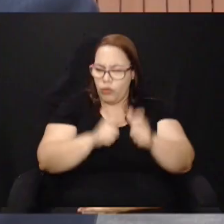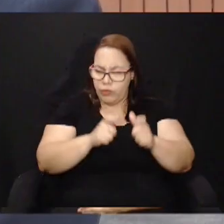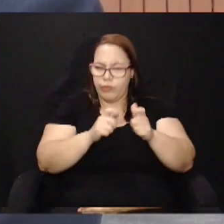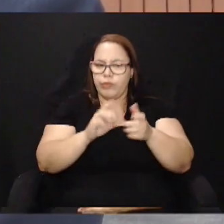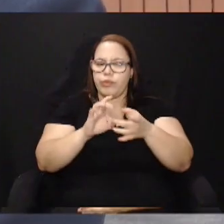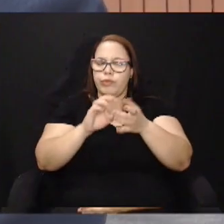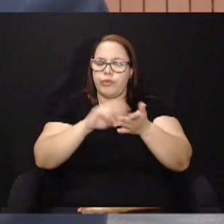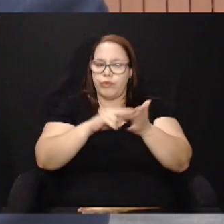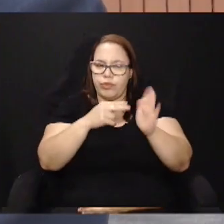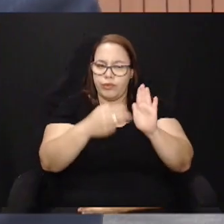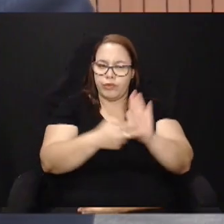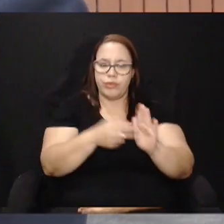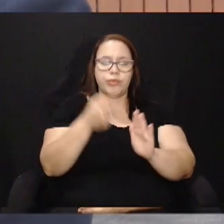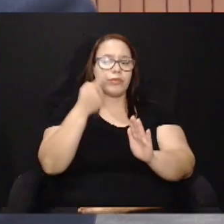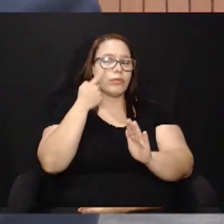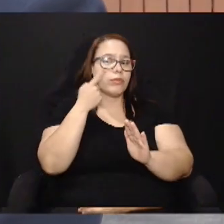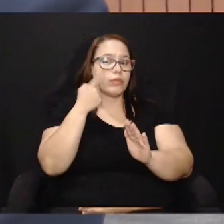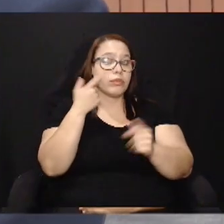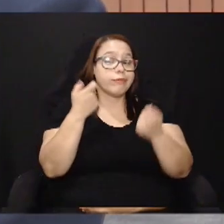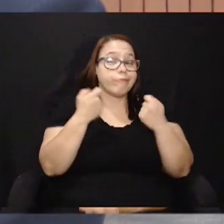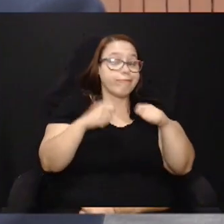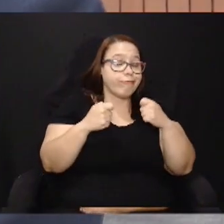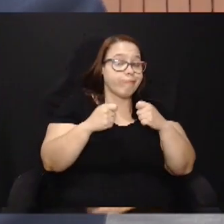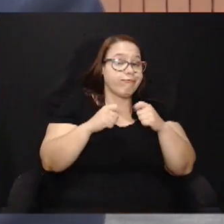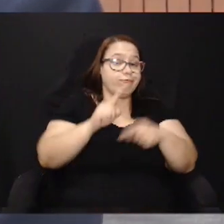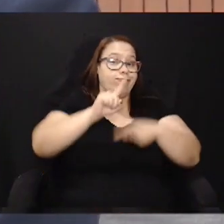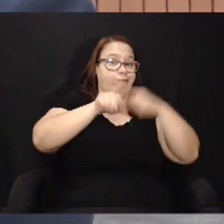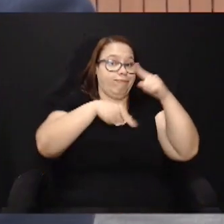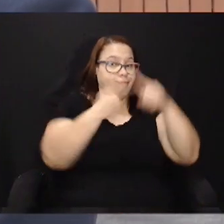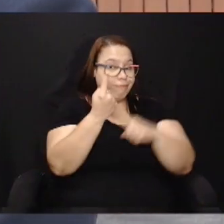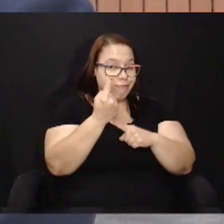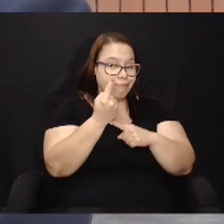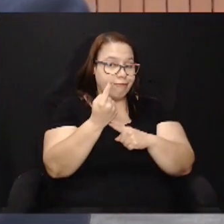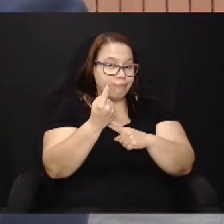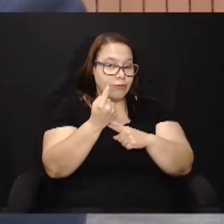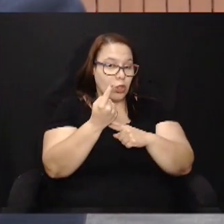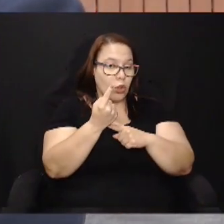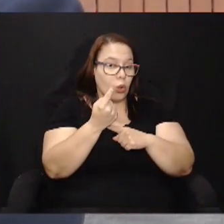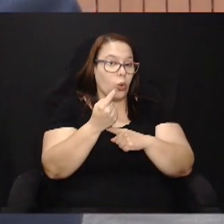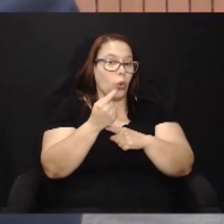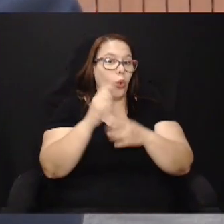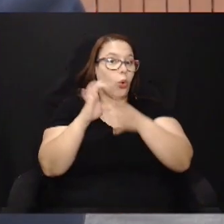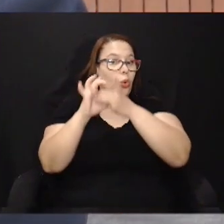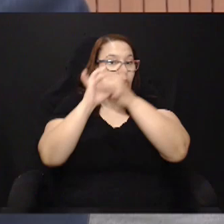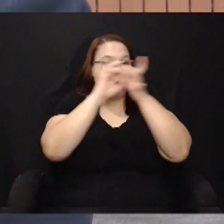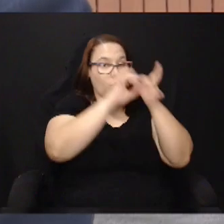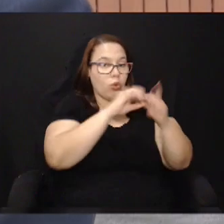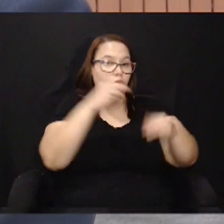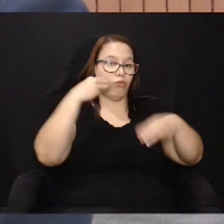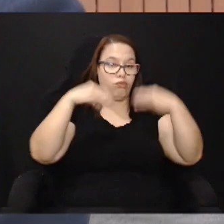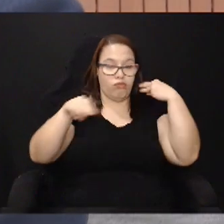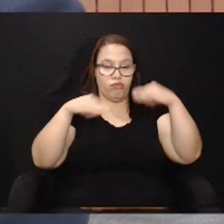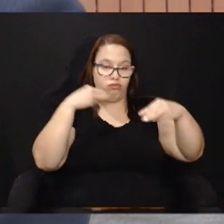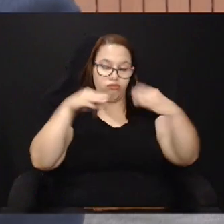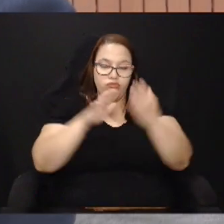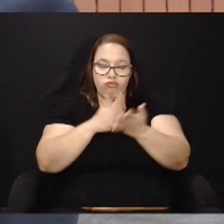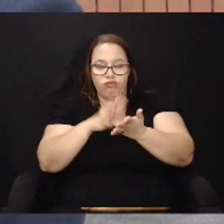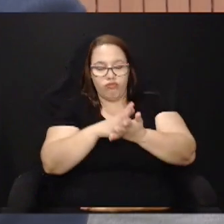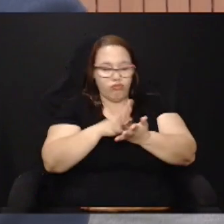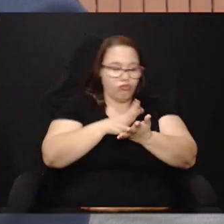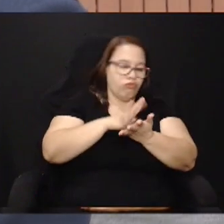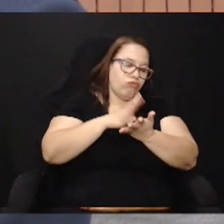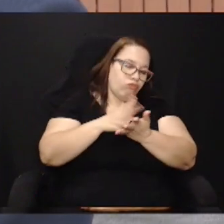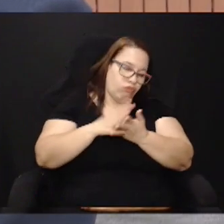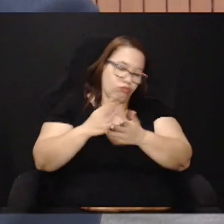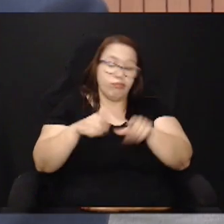vê que nós precisamos potencializar o gênero musical tão aclamado, né? E ao mesmo tempo